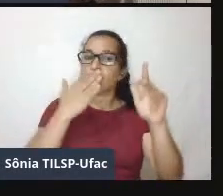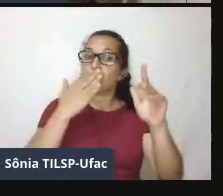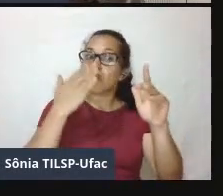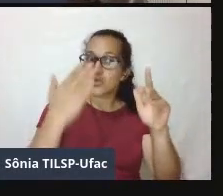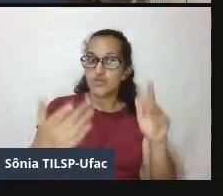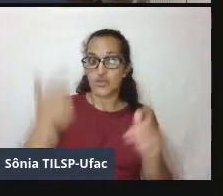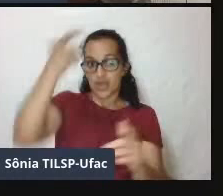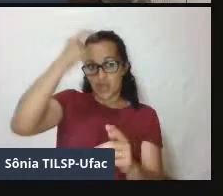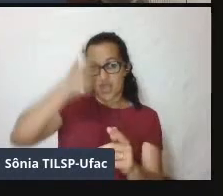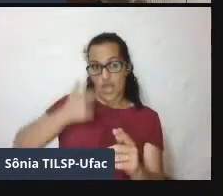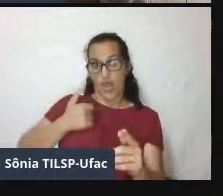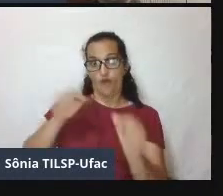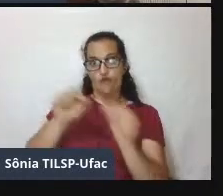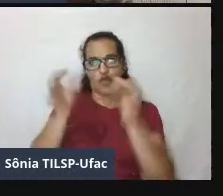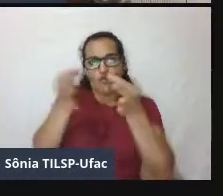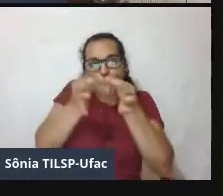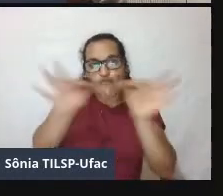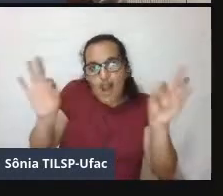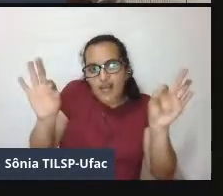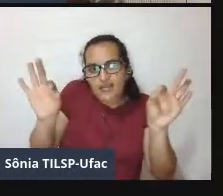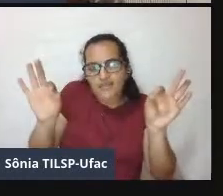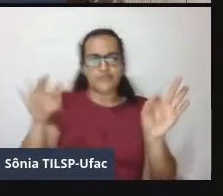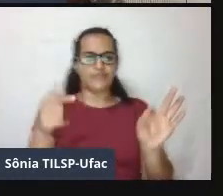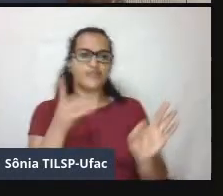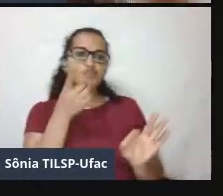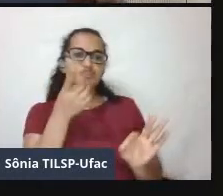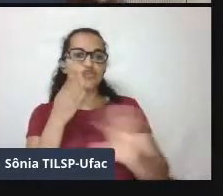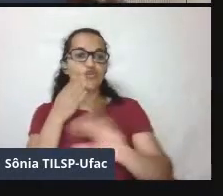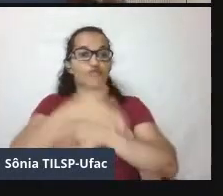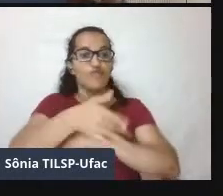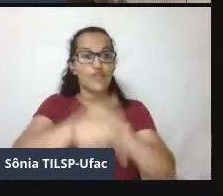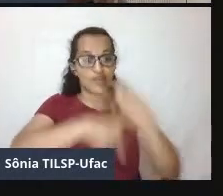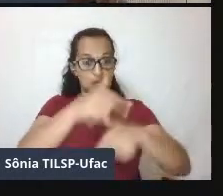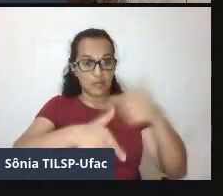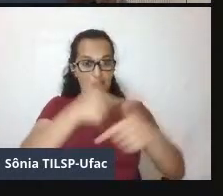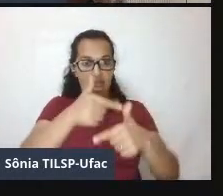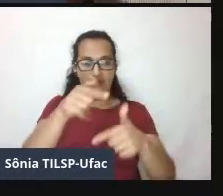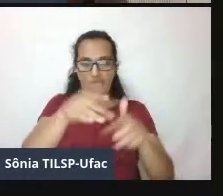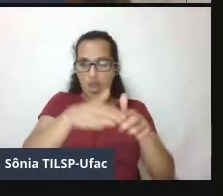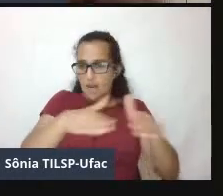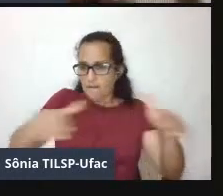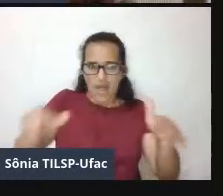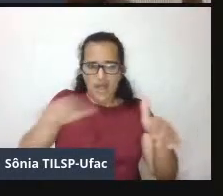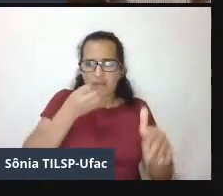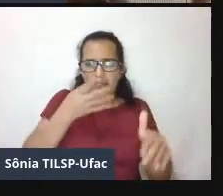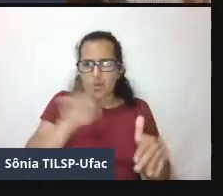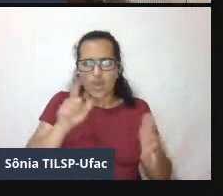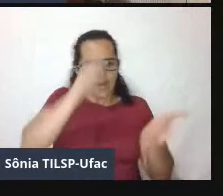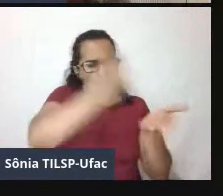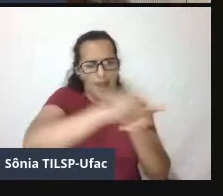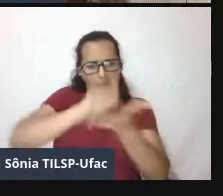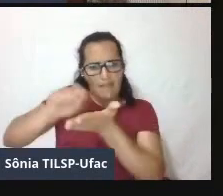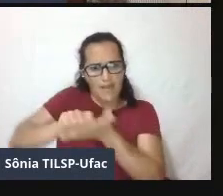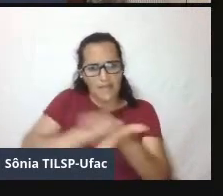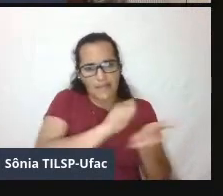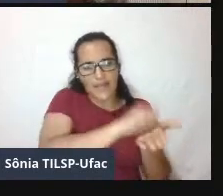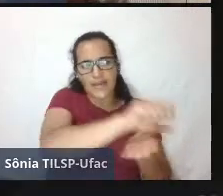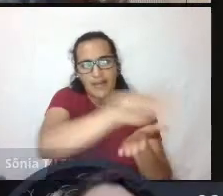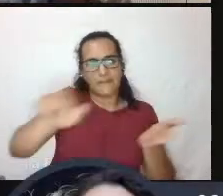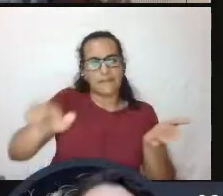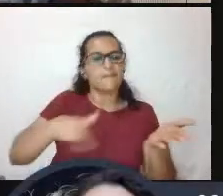das frases. Tem dias que eu chego no plantão, o plantão não tá bom, eu pego um monte de folha e saio escrevendo um monte de frase e colo na UTI